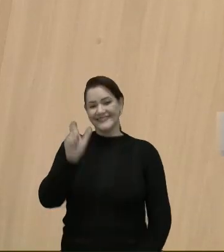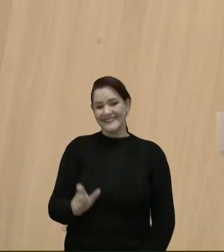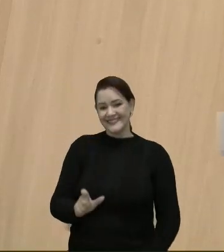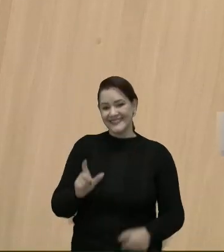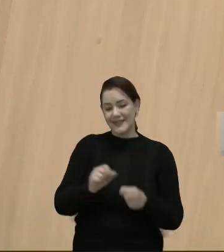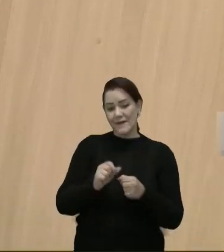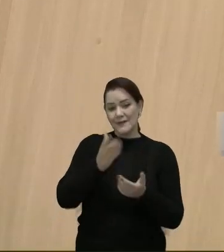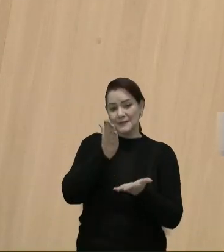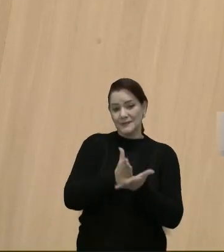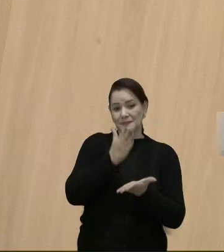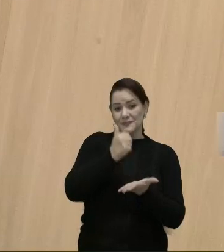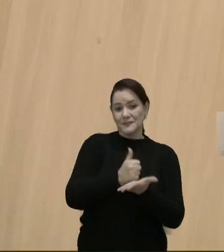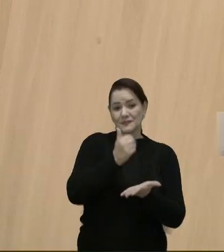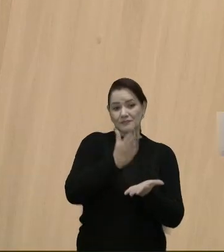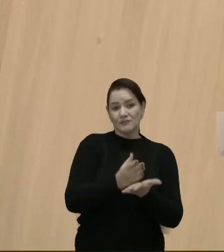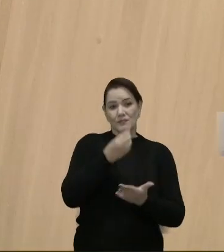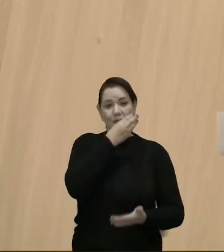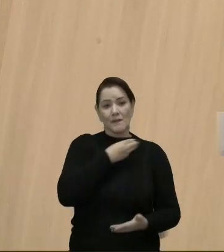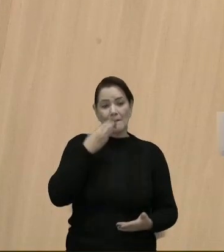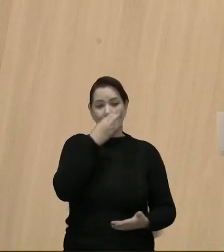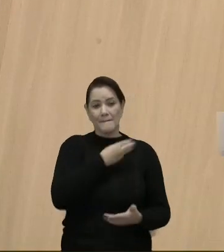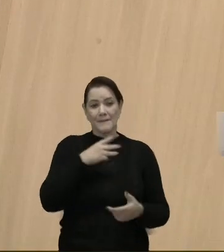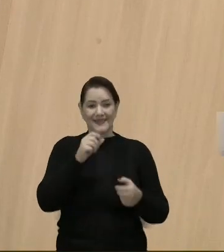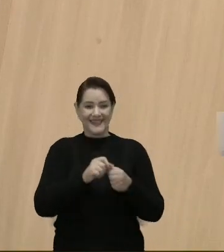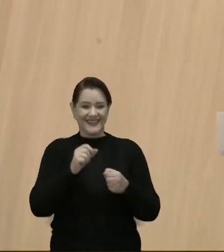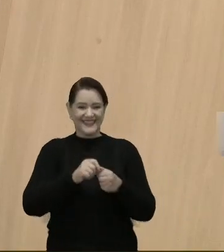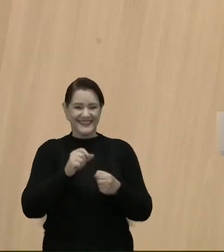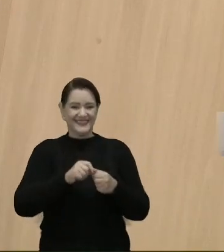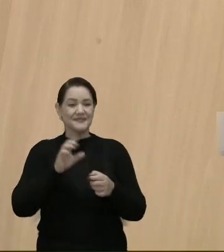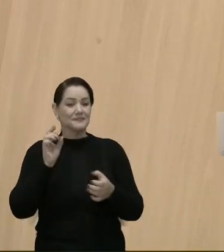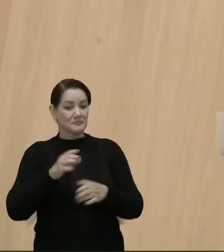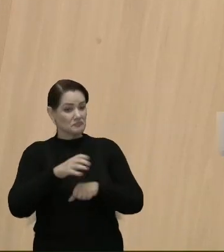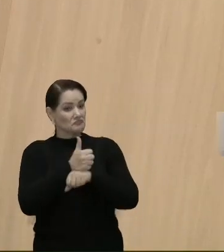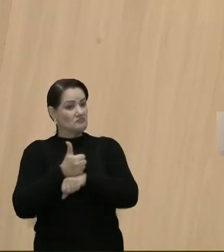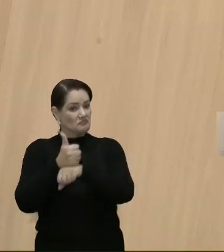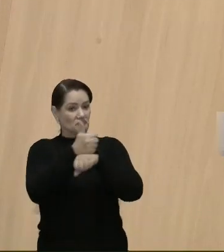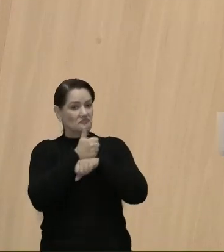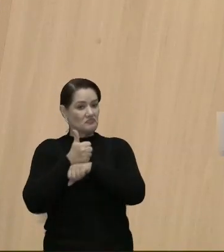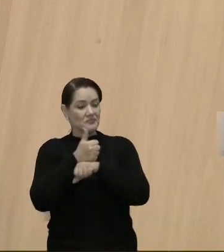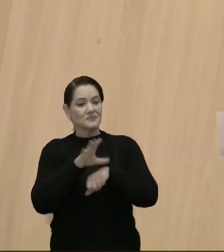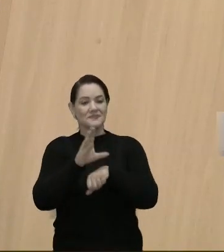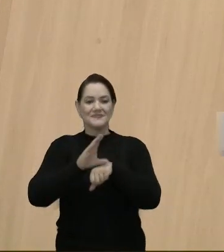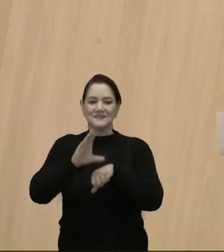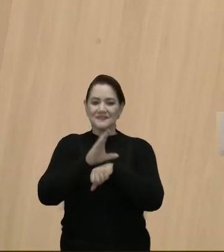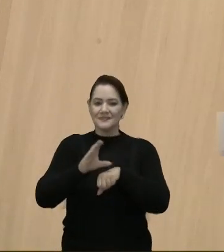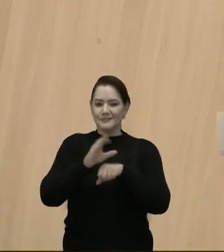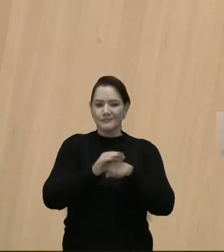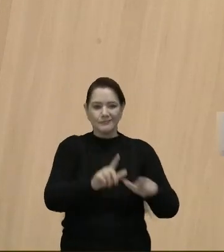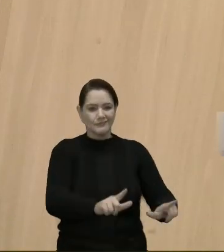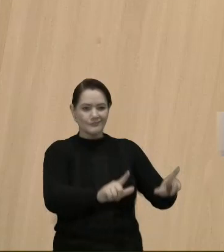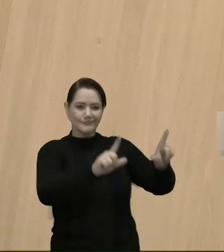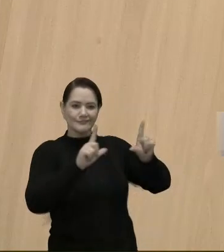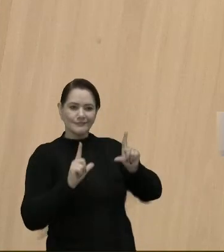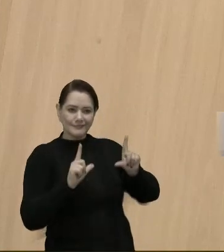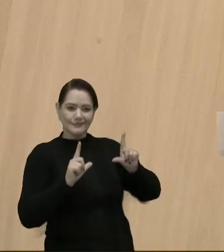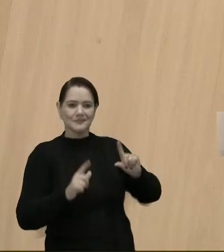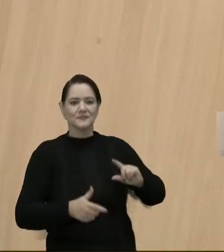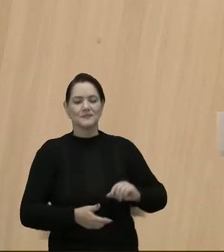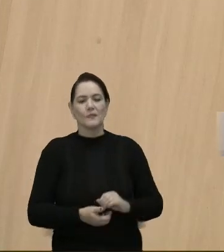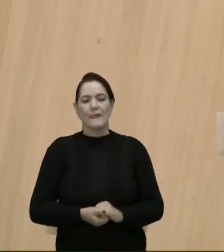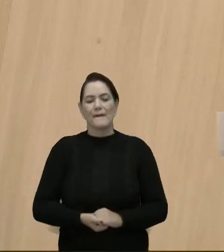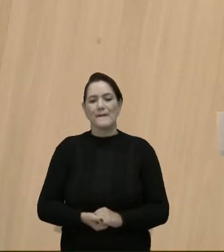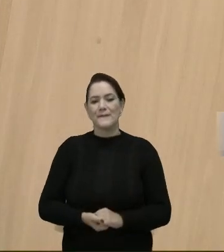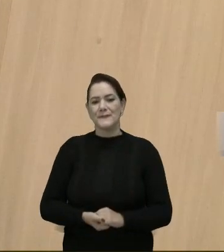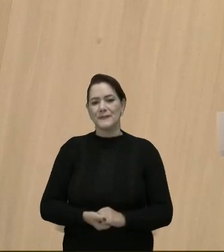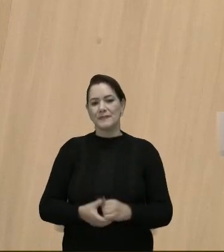fazia bolo e doce em uma confeiteira. A partir do curso, do certificado,